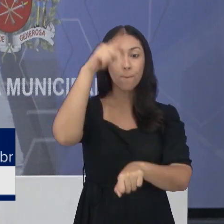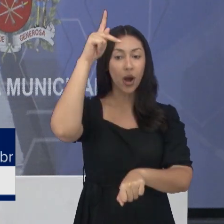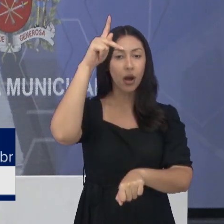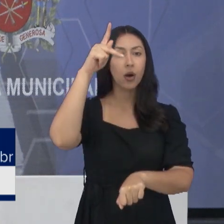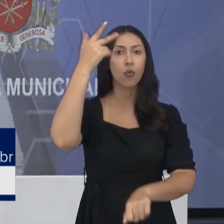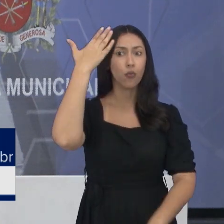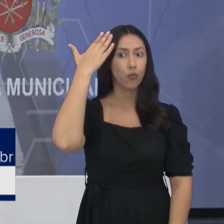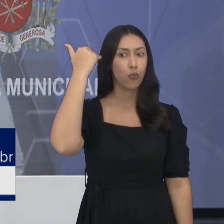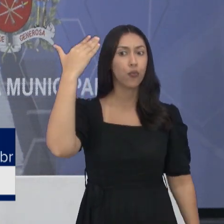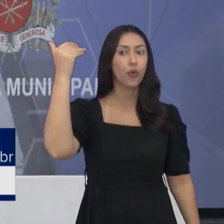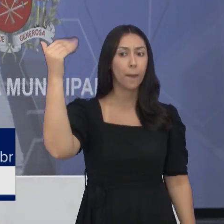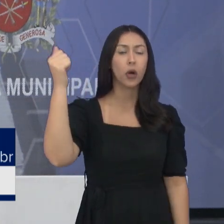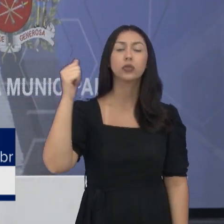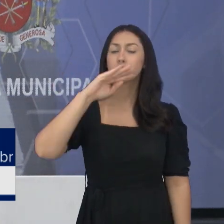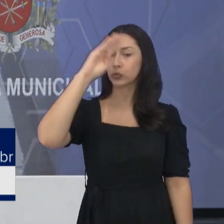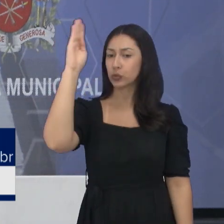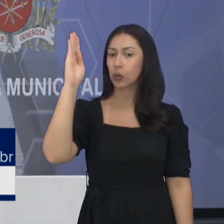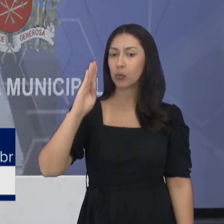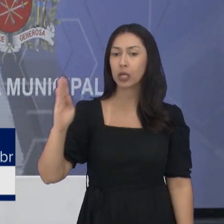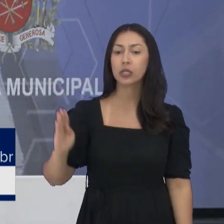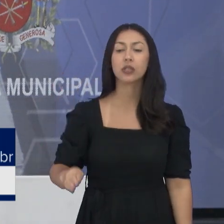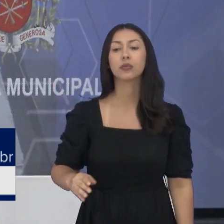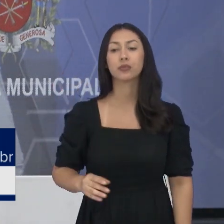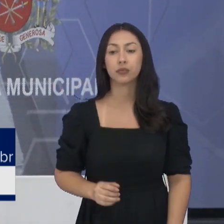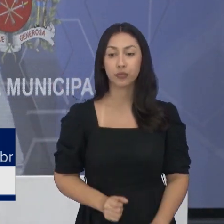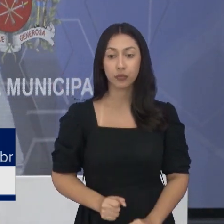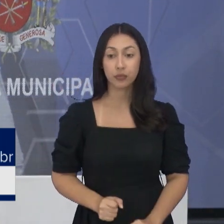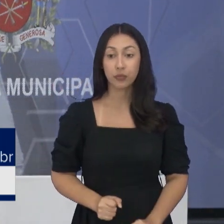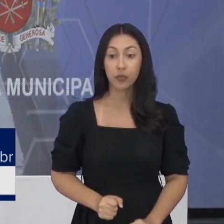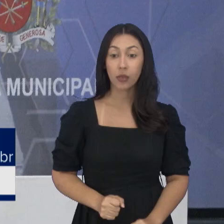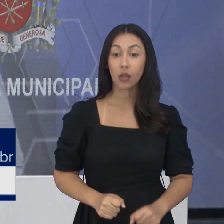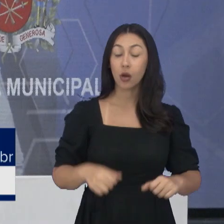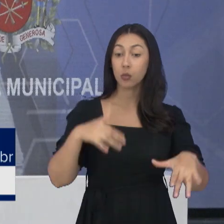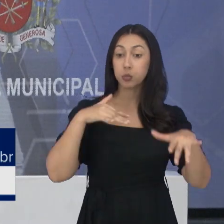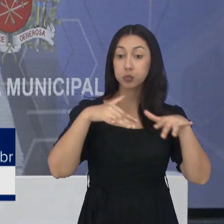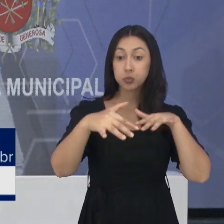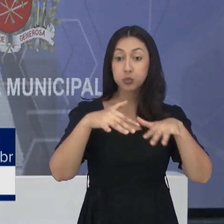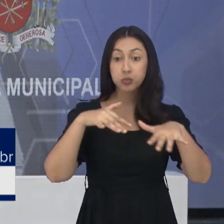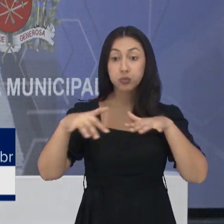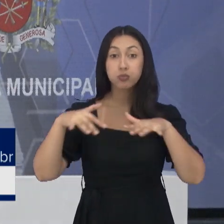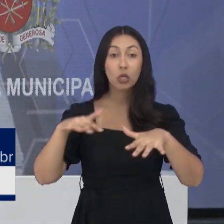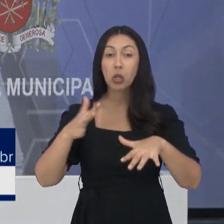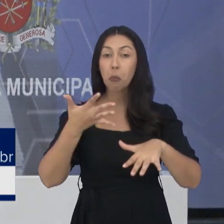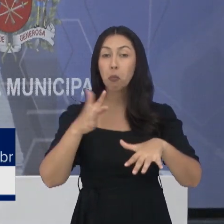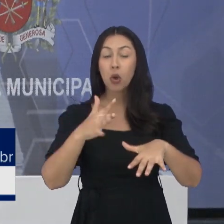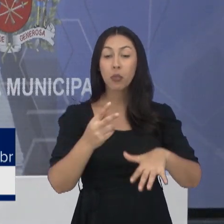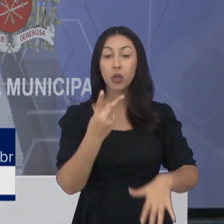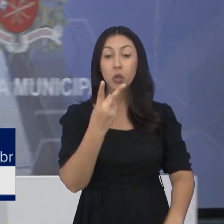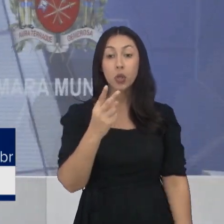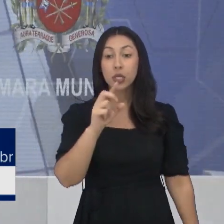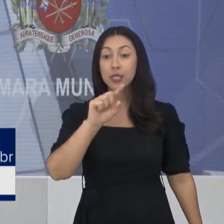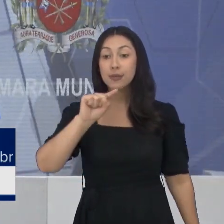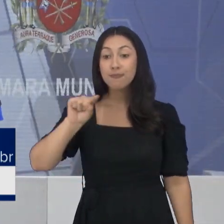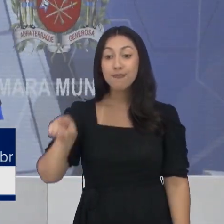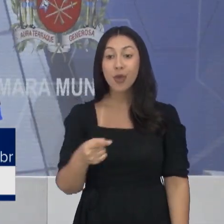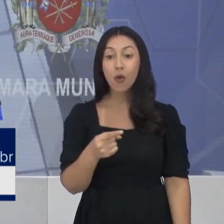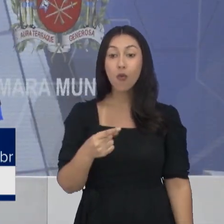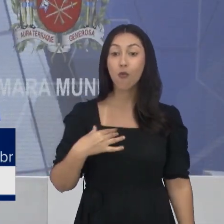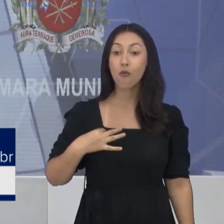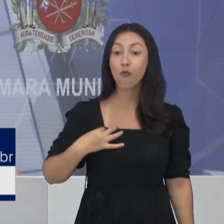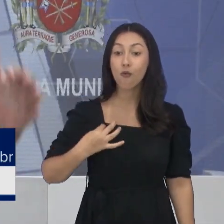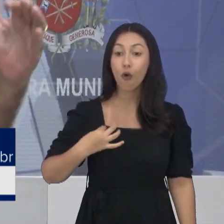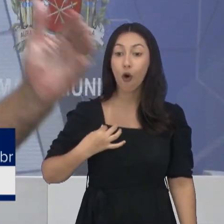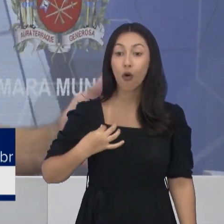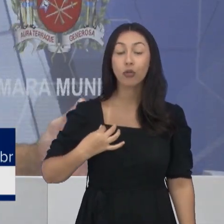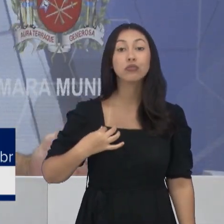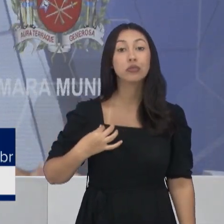país. Um evento que movimenta mais de 2 mil voluntários,